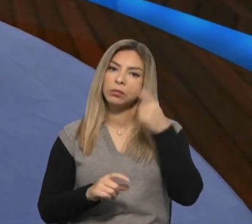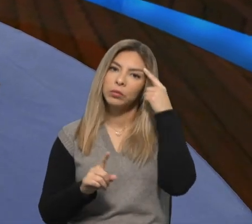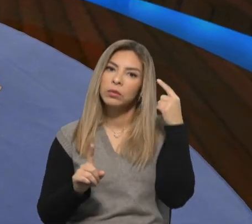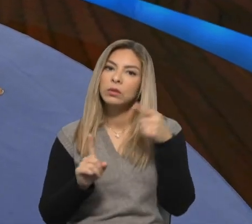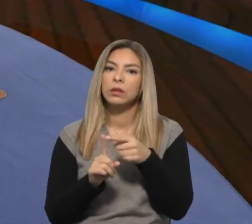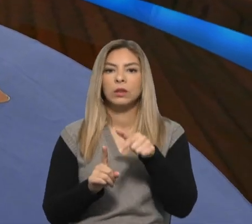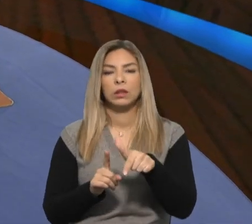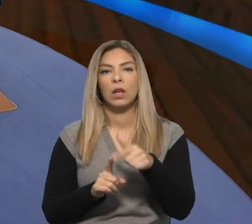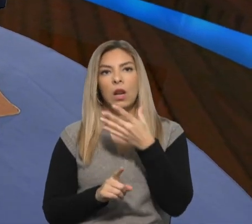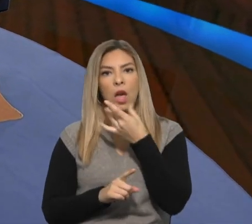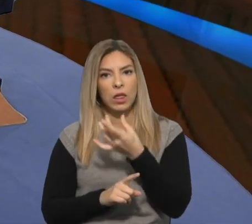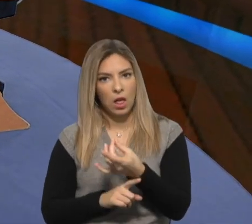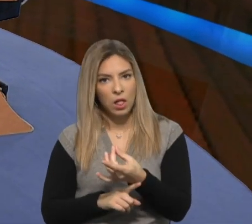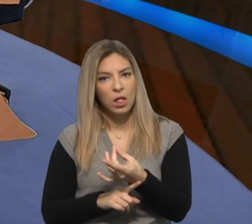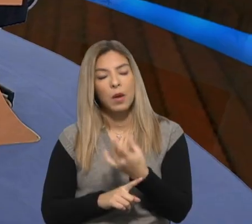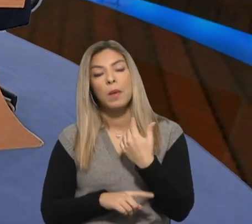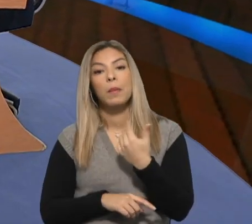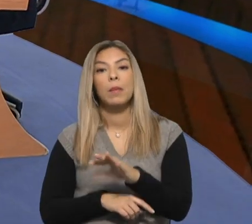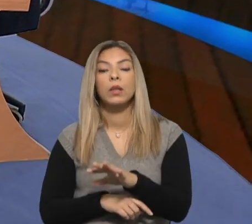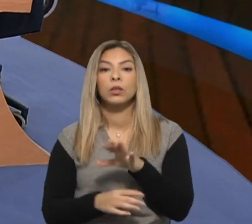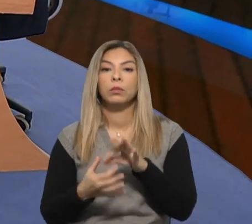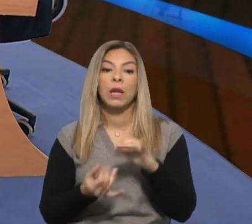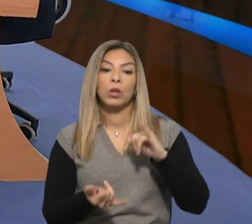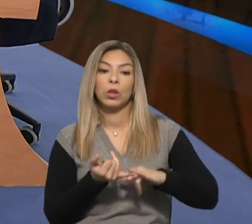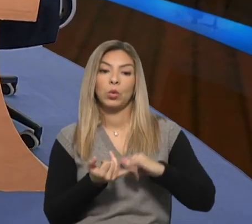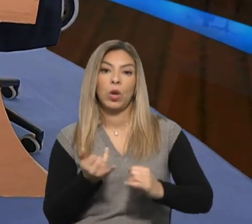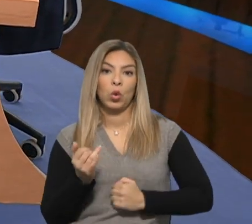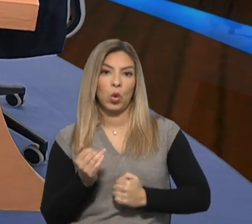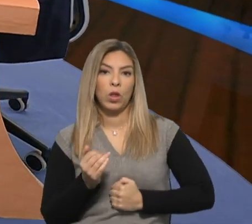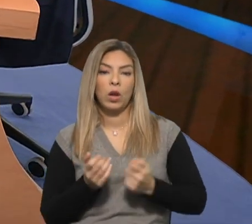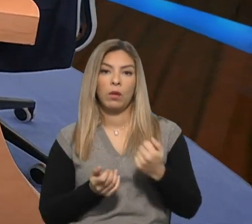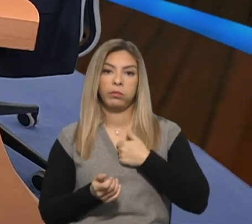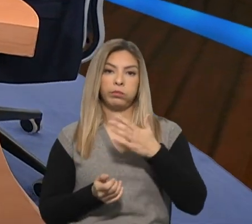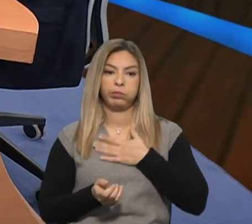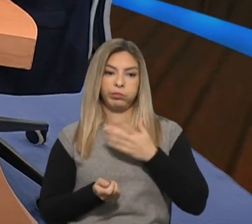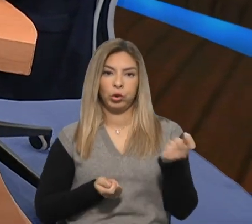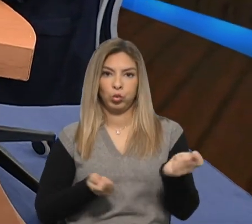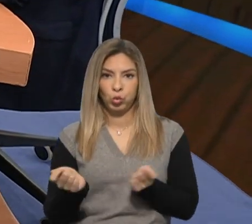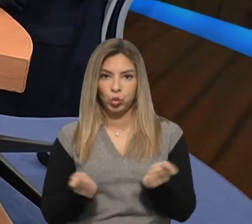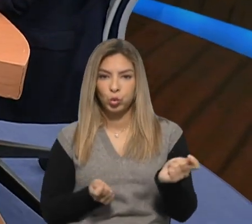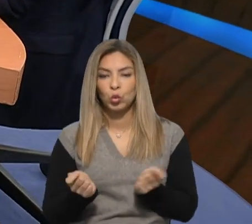do Natal, mas a presença da Associação Católica de Empresários e Gestores